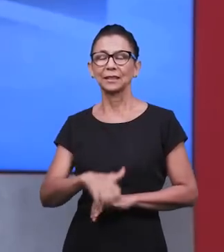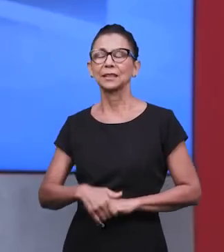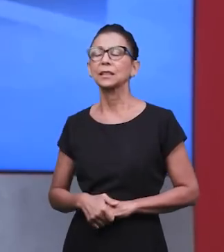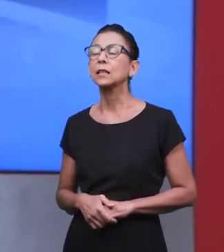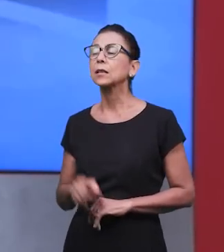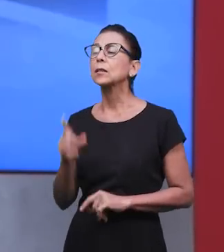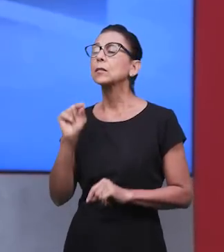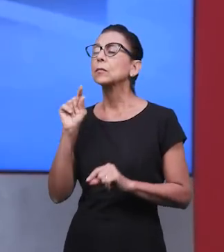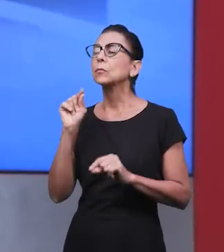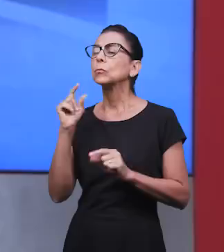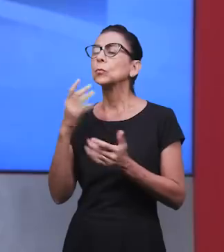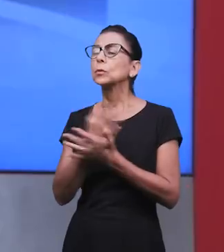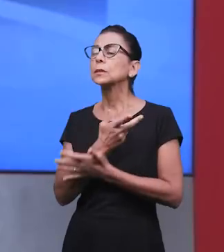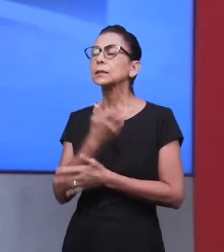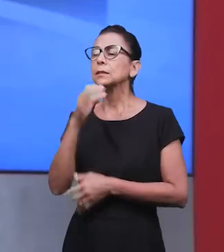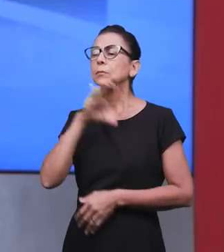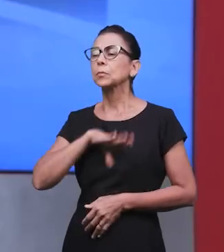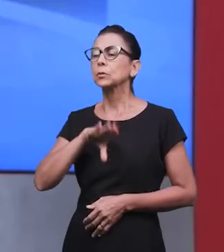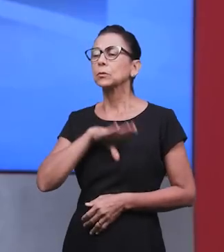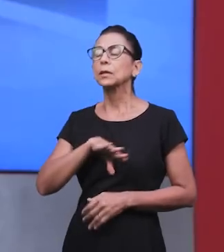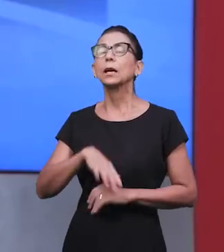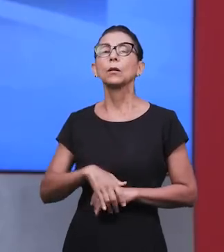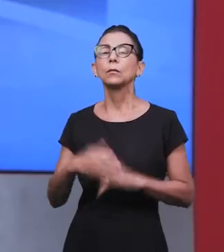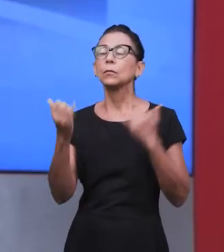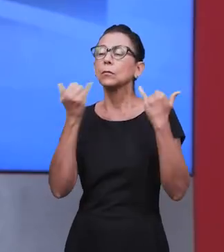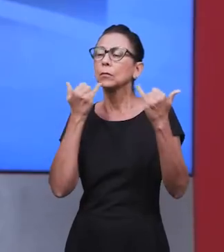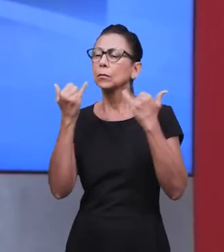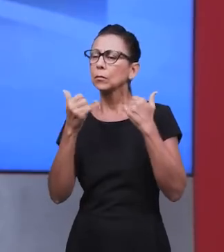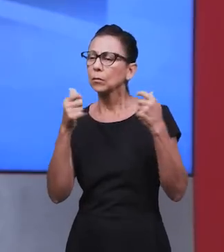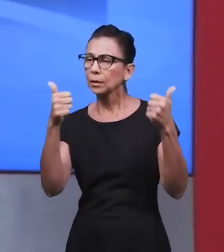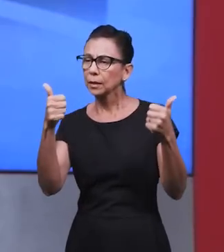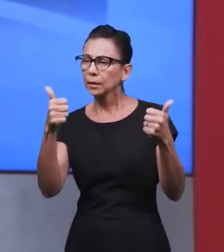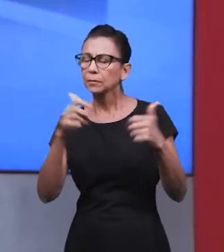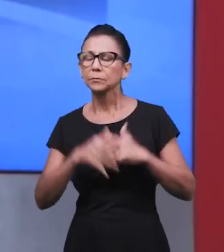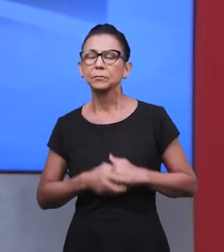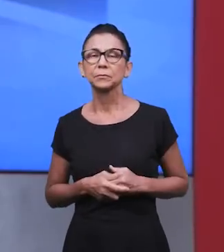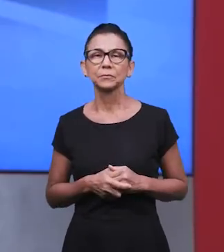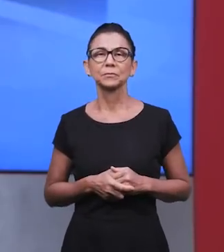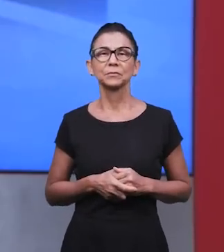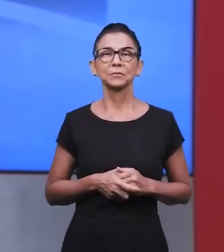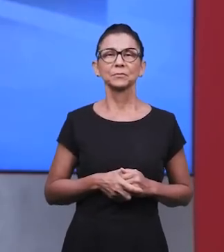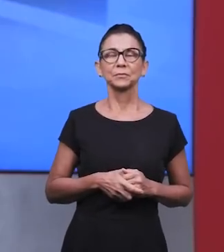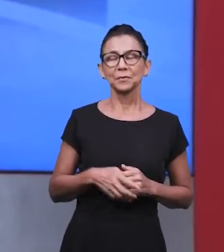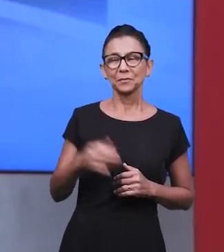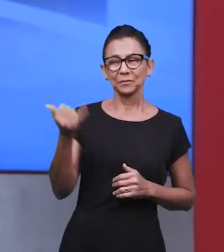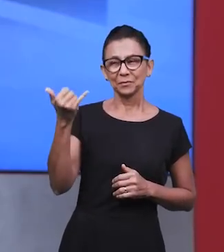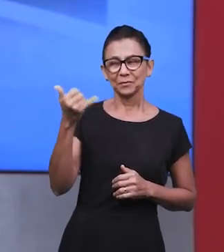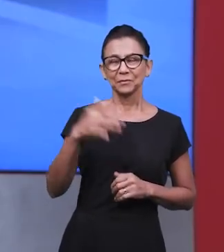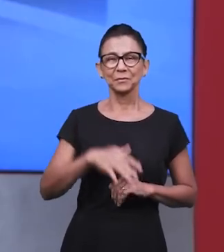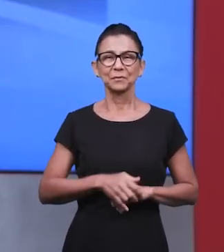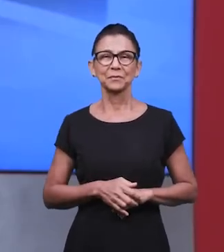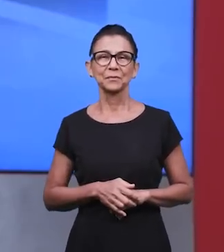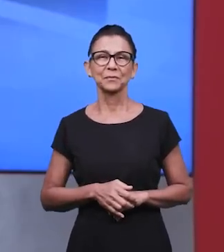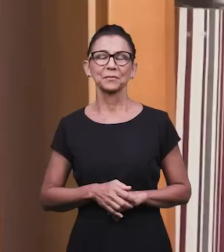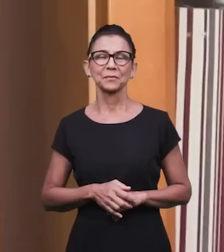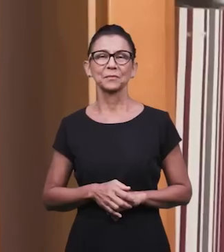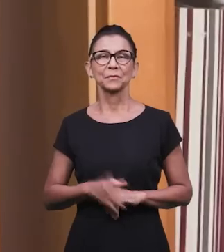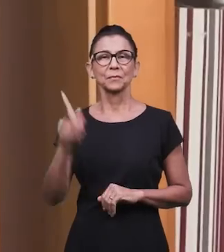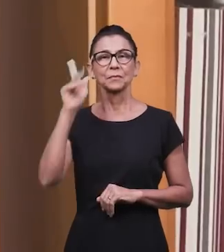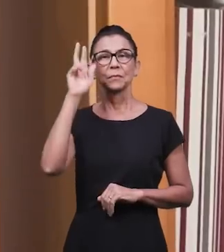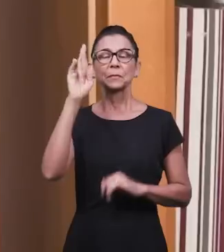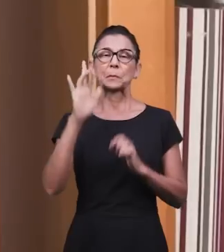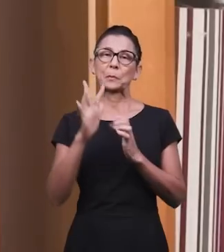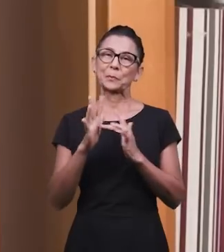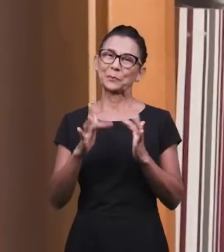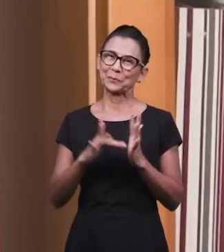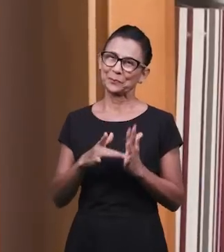gente aí tudo o que está acontecendo em Portugal e nos mantém informados, muito bem informado aqui no Maranhão News. Conta pra gente, Rebeca. Paz do Senhor. A